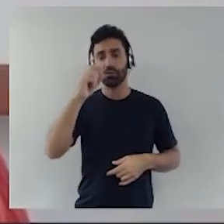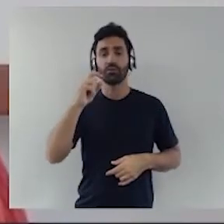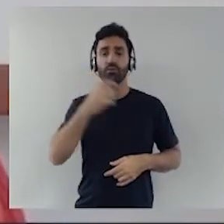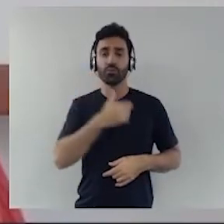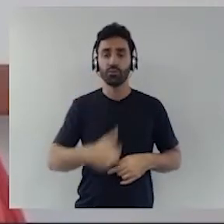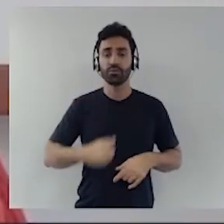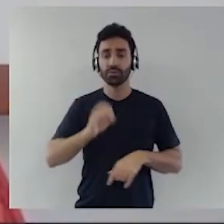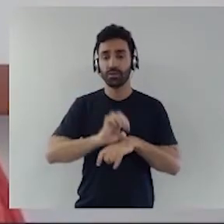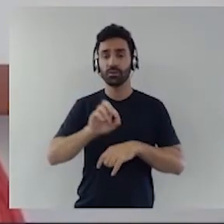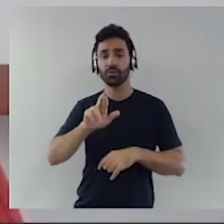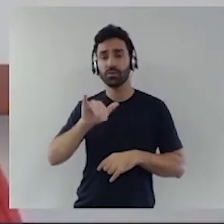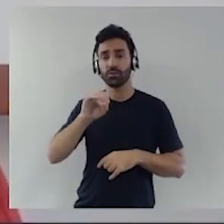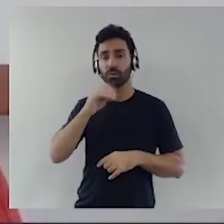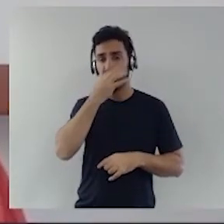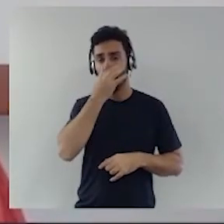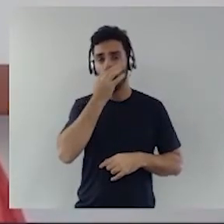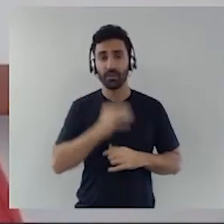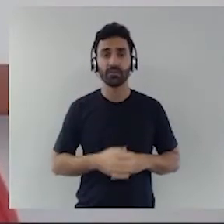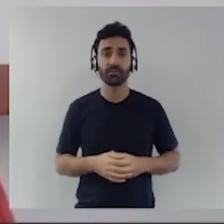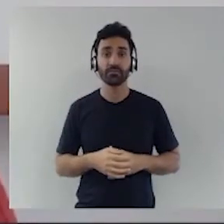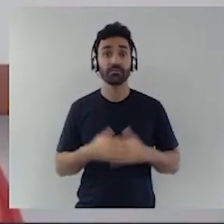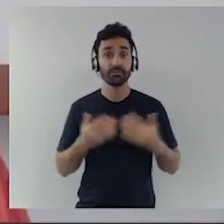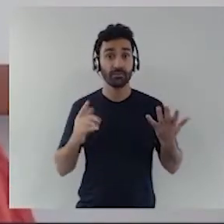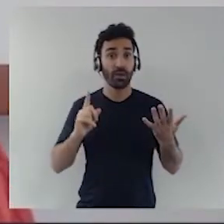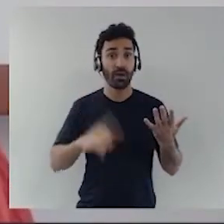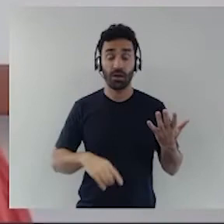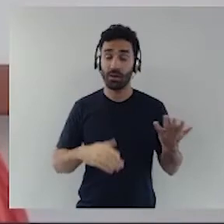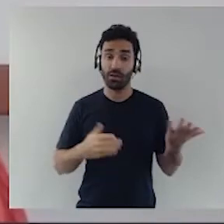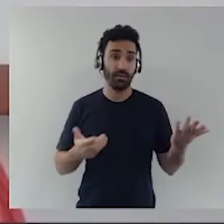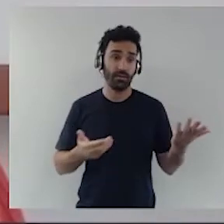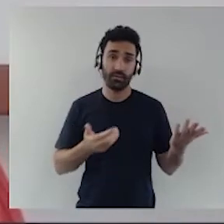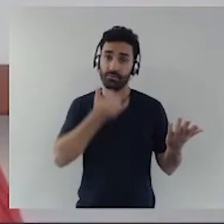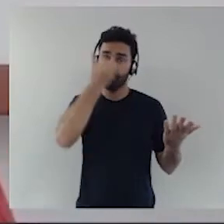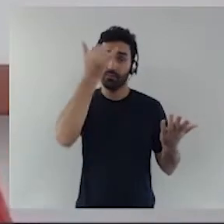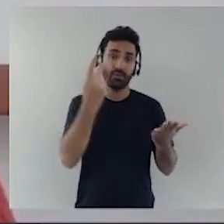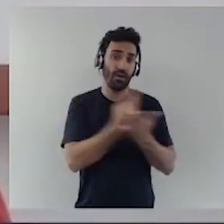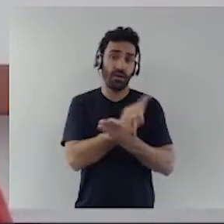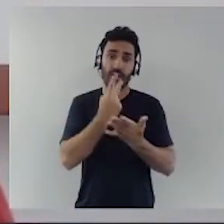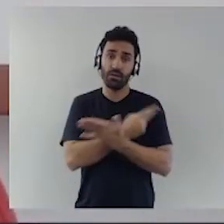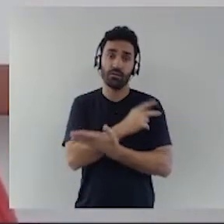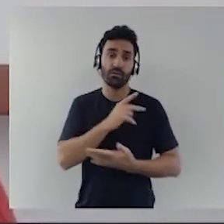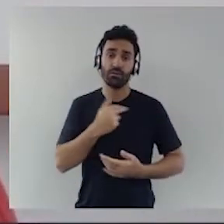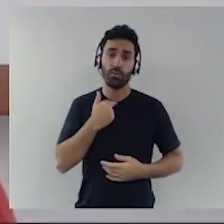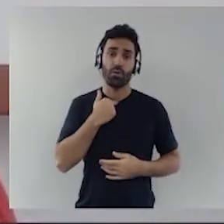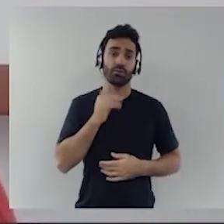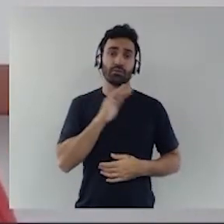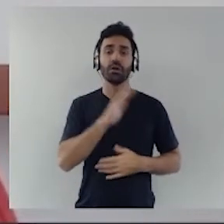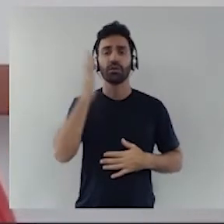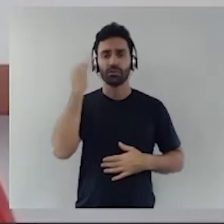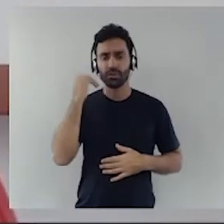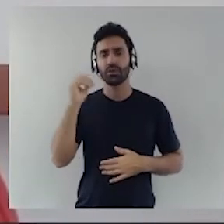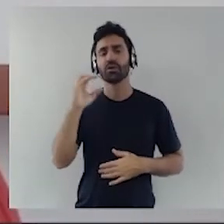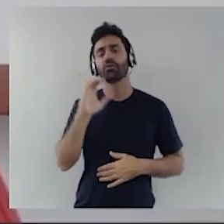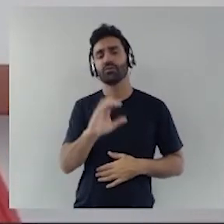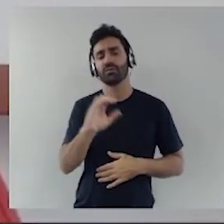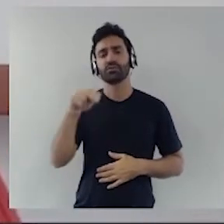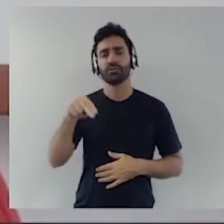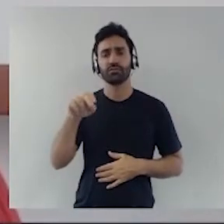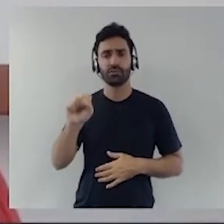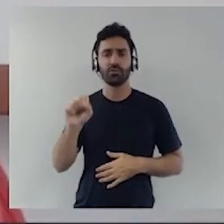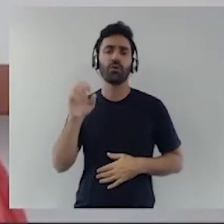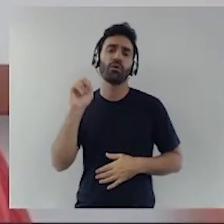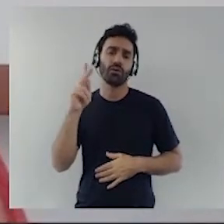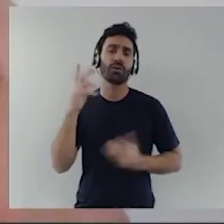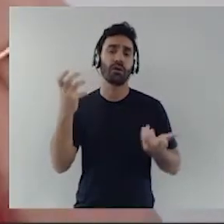estado do rio de janeiro isto é a barbary não é assim que funciona então eu entendo a preocupação da confederação nacional de saúde